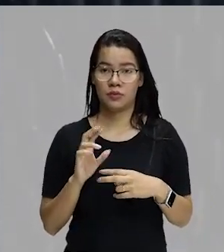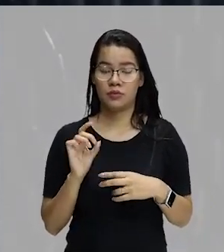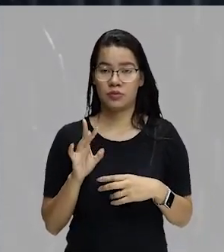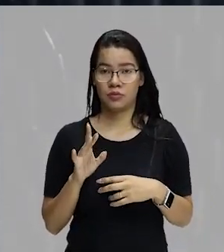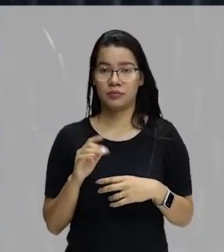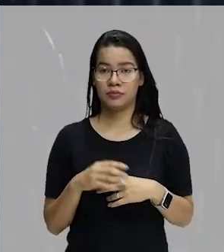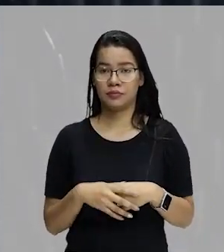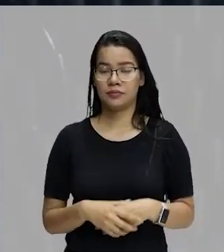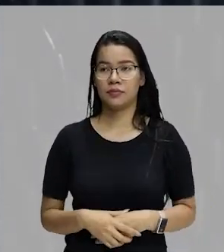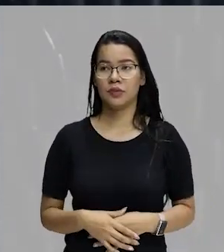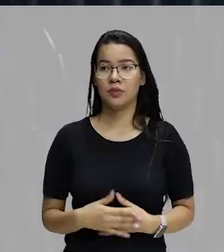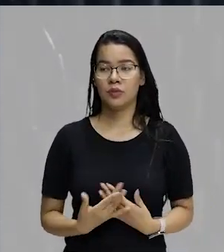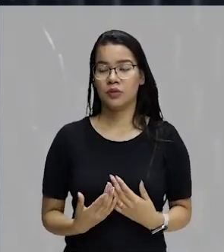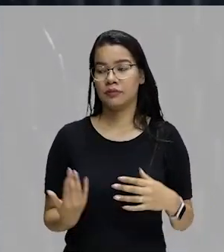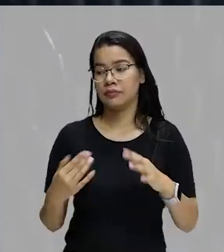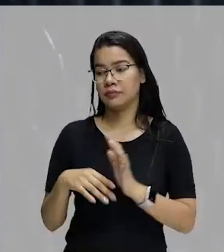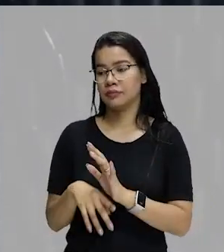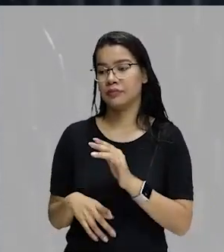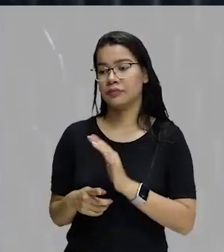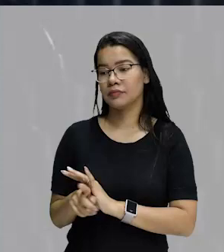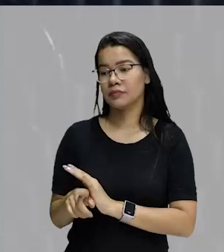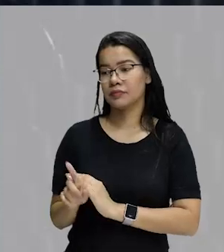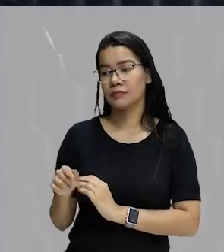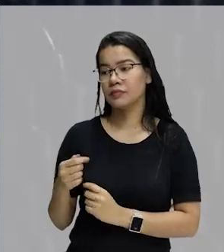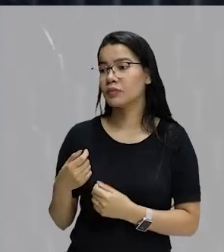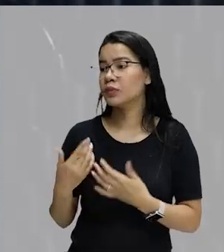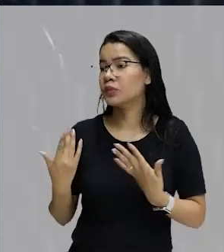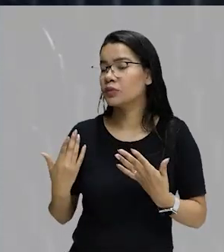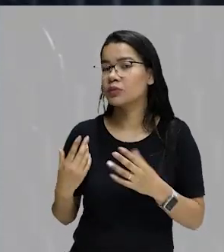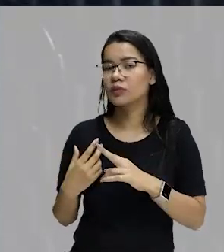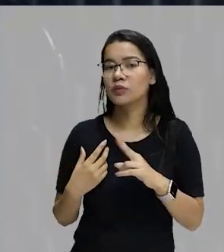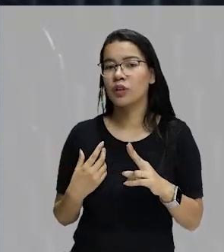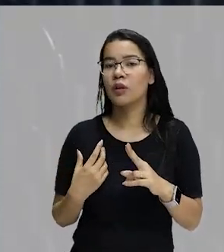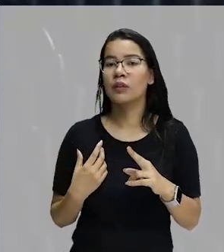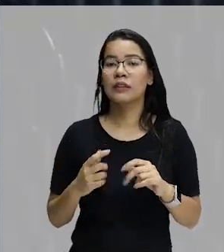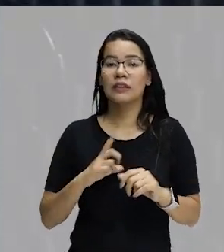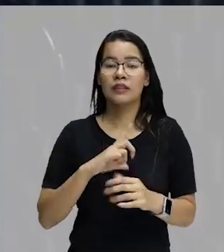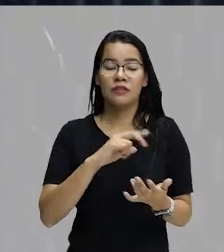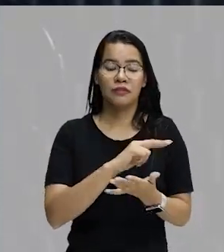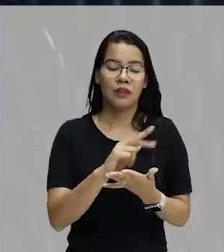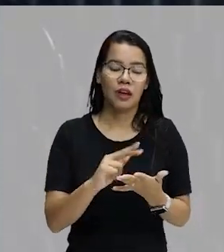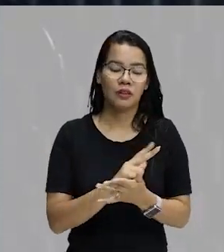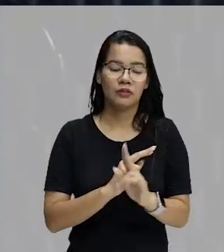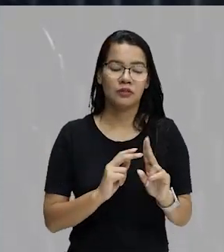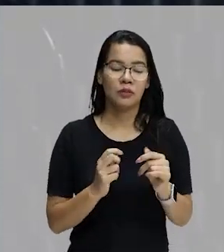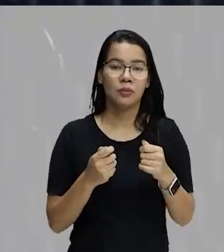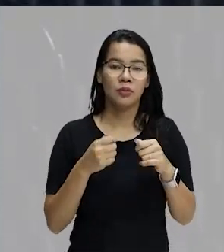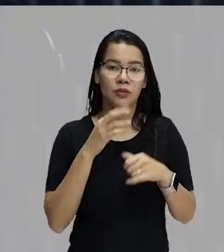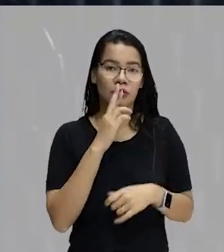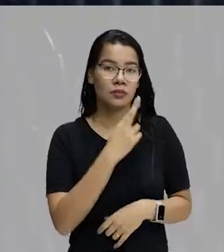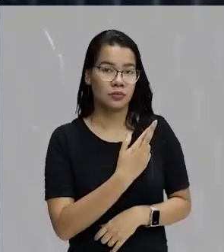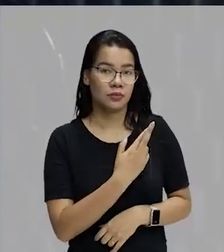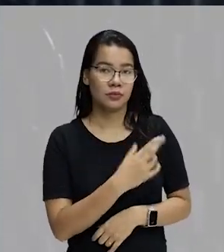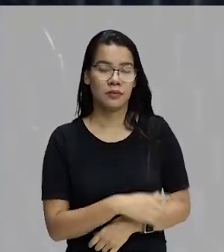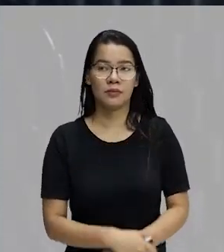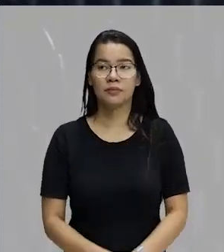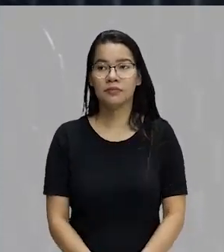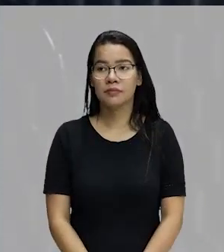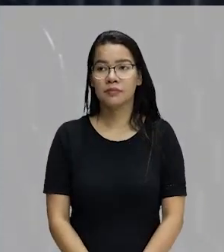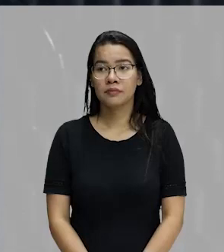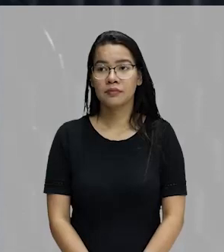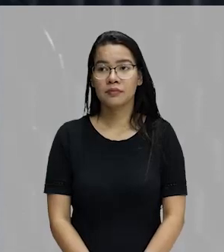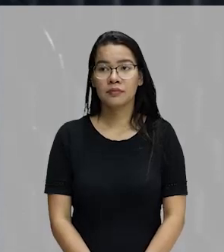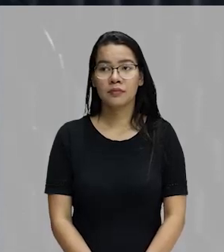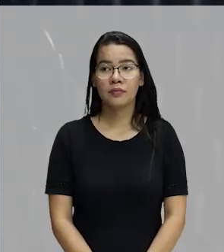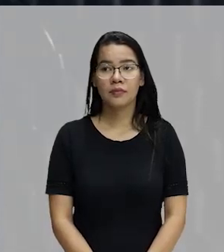pergunto qual é o seu nome, tem uma infinidade de nomes que você pode me oferecer. What is your name? Mas se eu